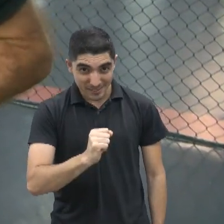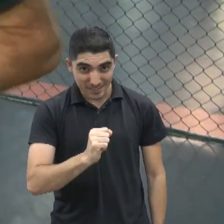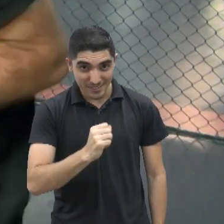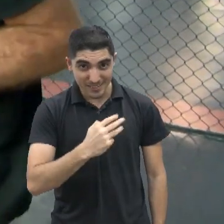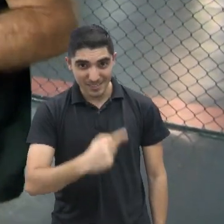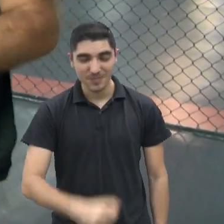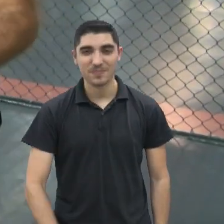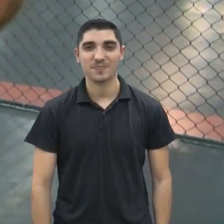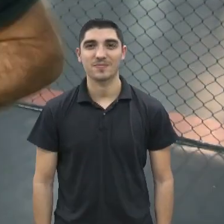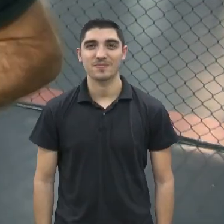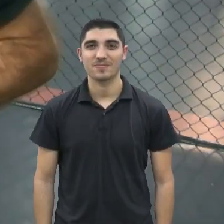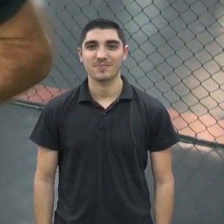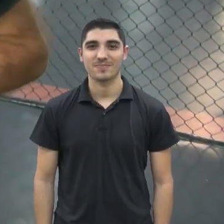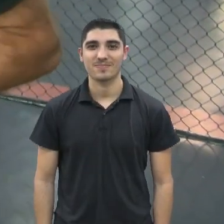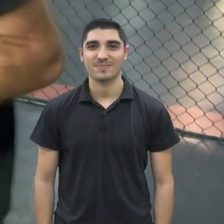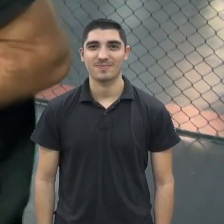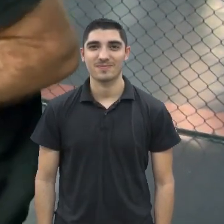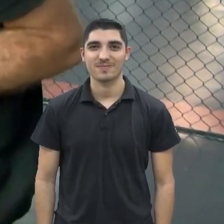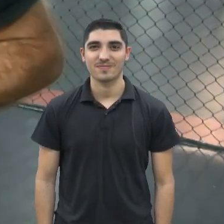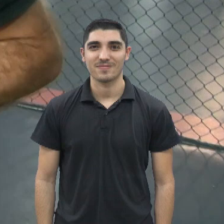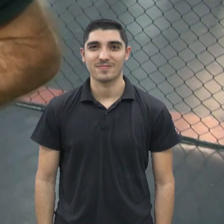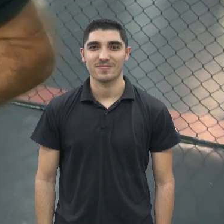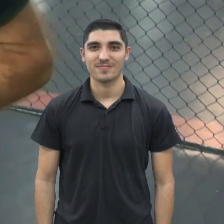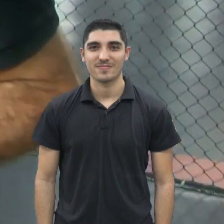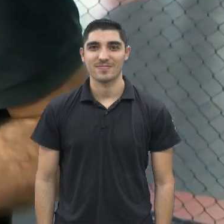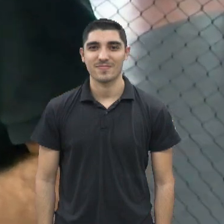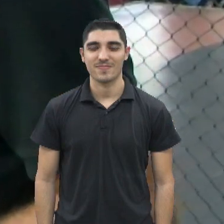Fica parado. Aqui.